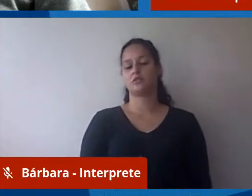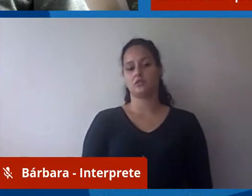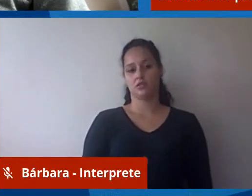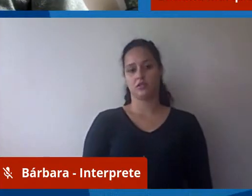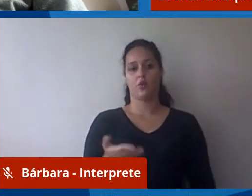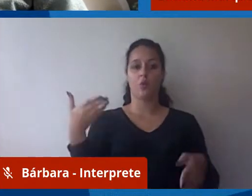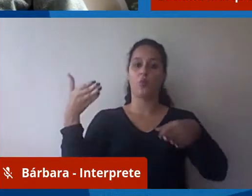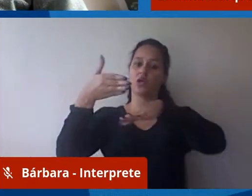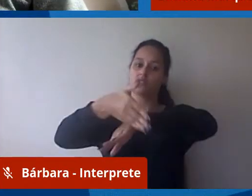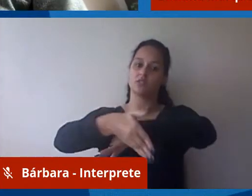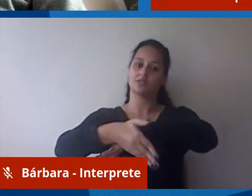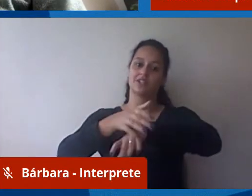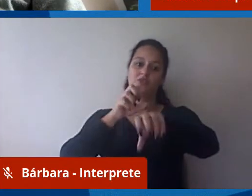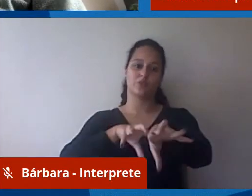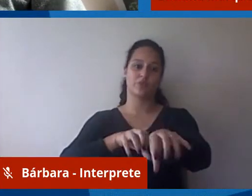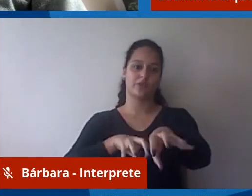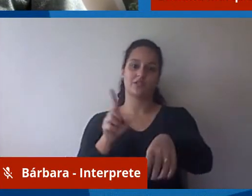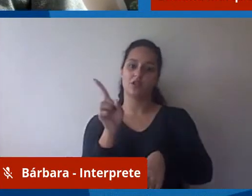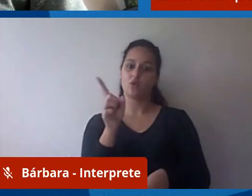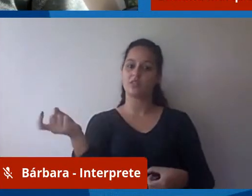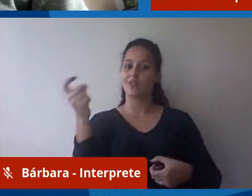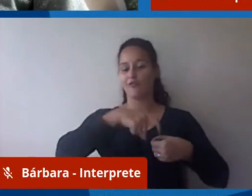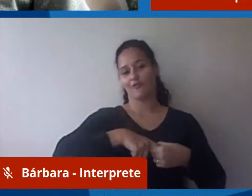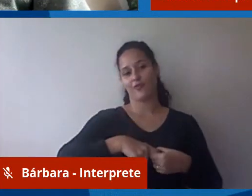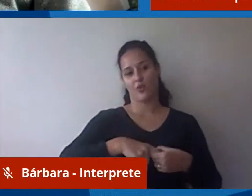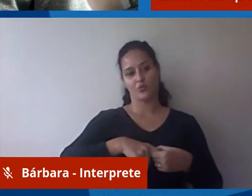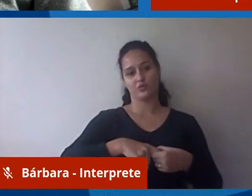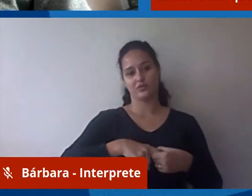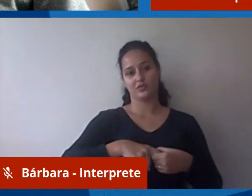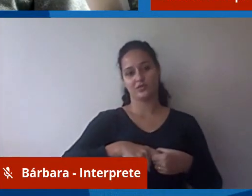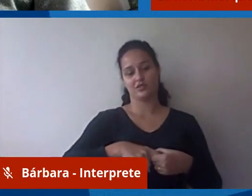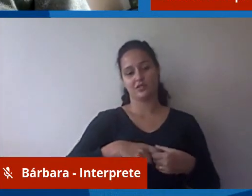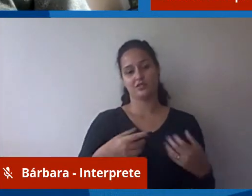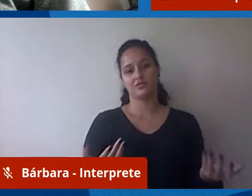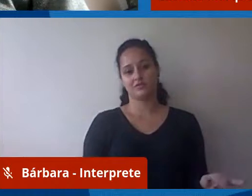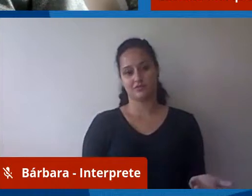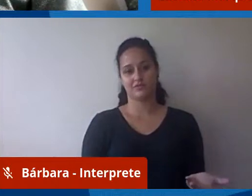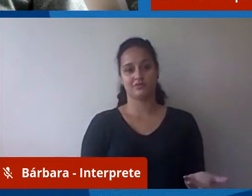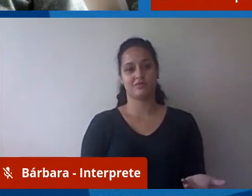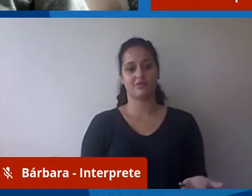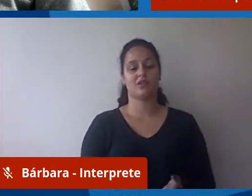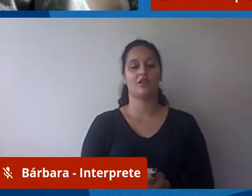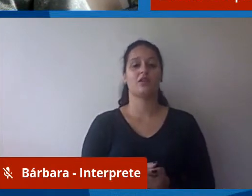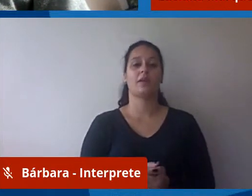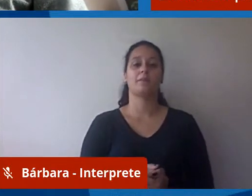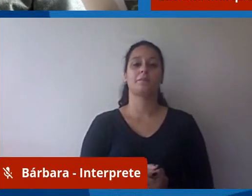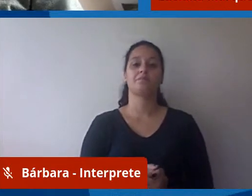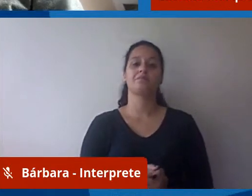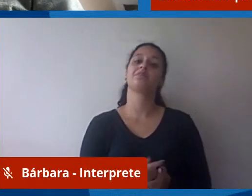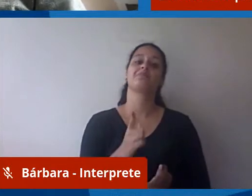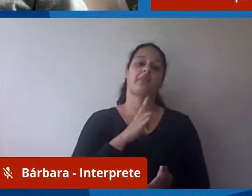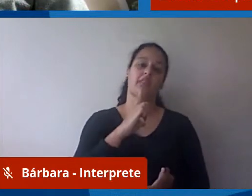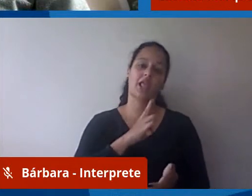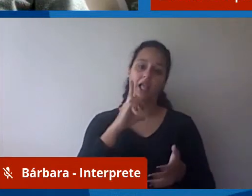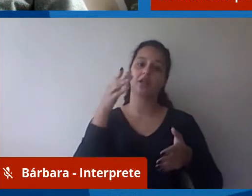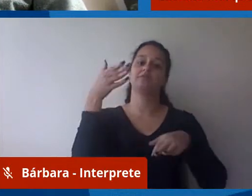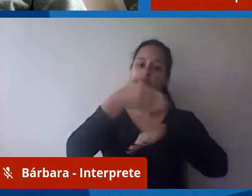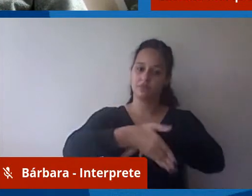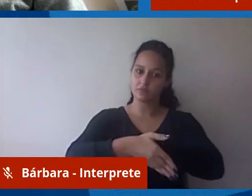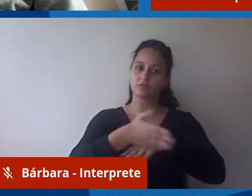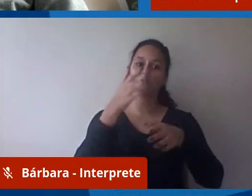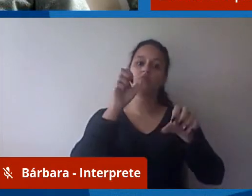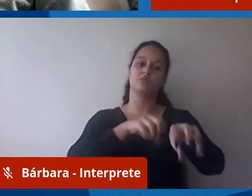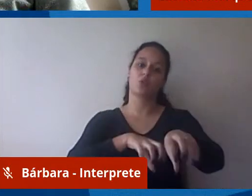educação é irreversível, né? Não é uma coisa que perdeu o emprego, o cara deixou de ter. Está na educação, está aprendendo, está participando de